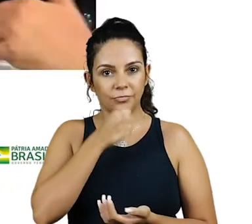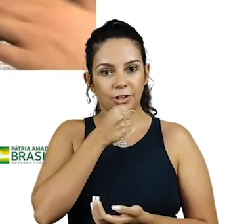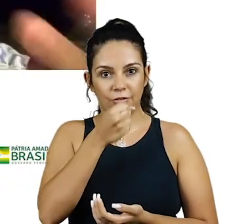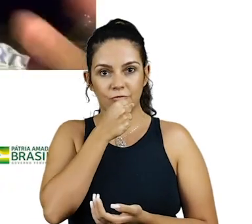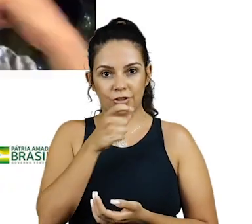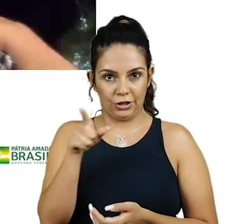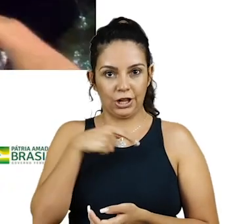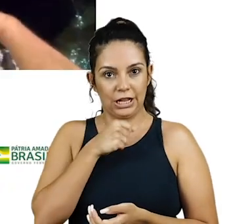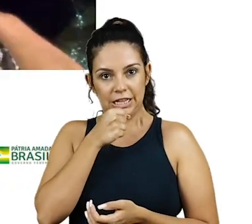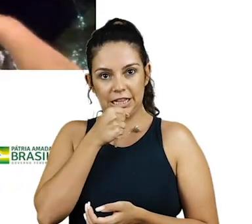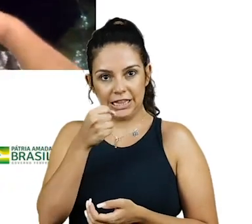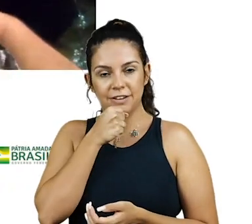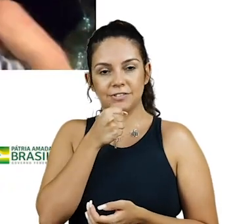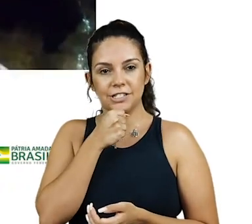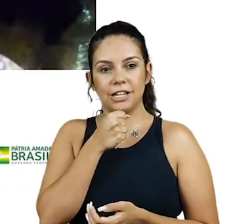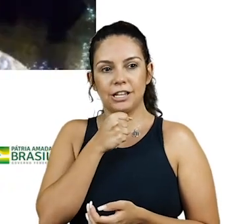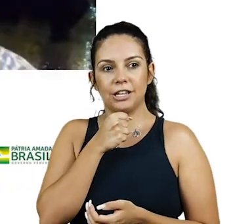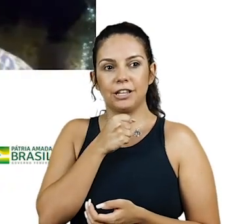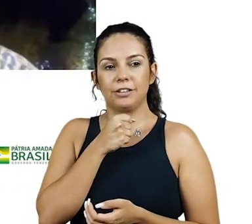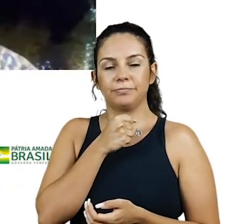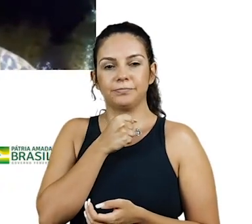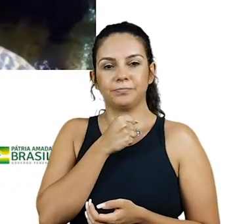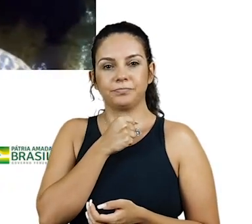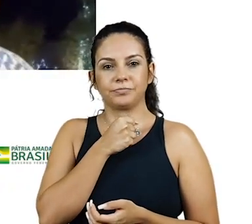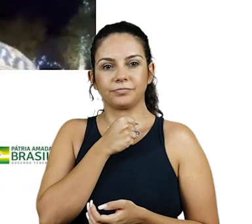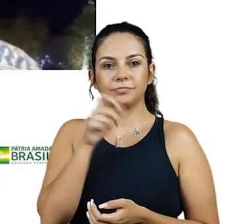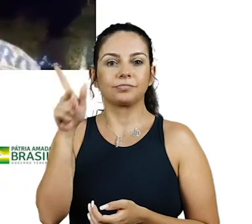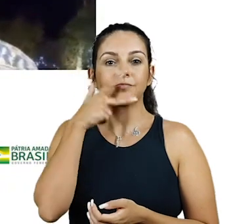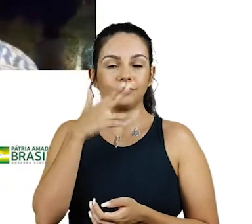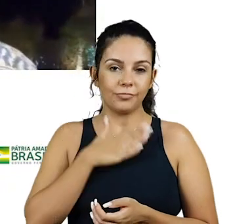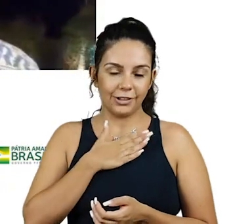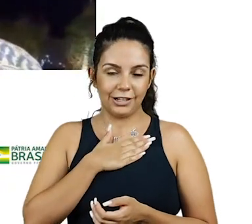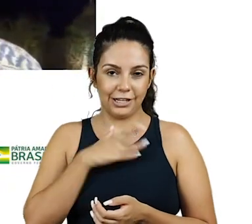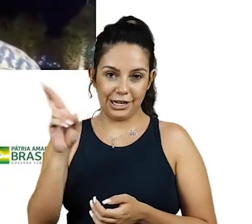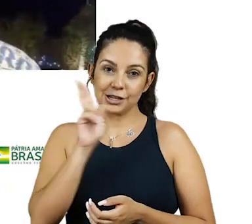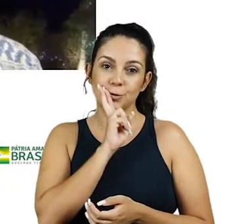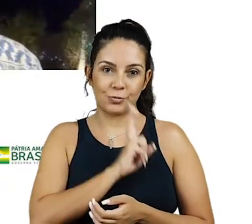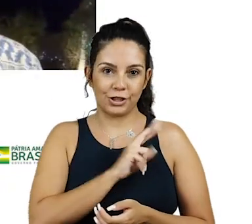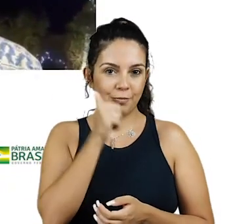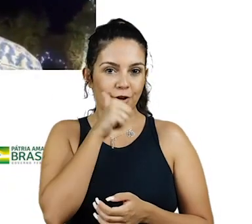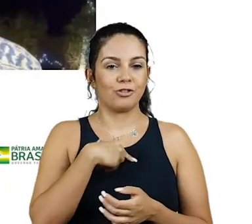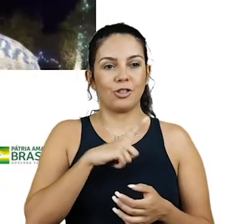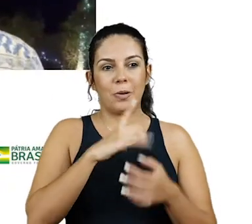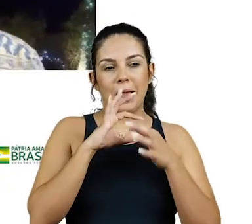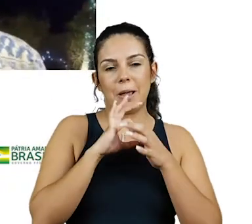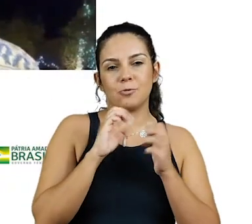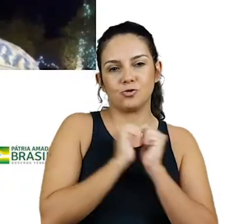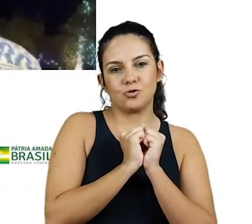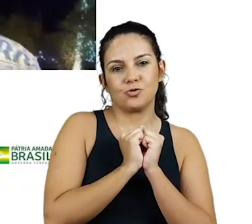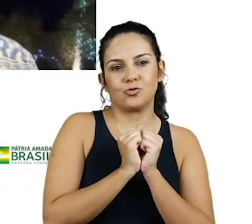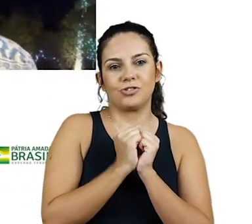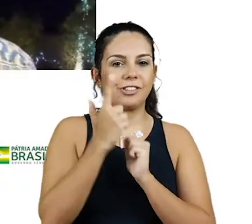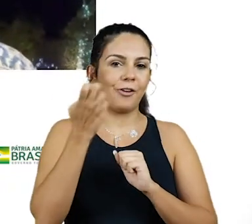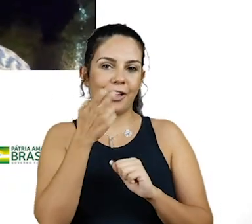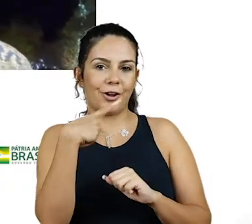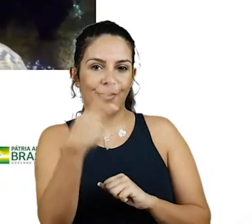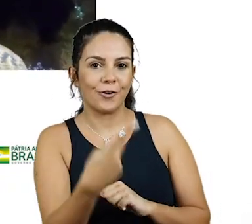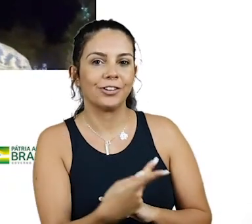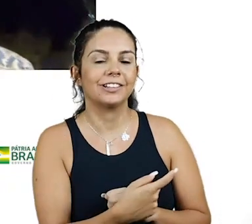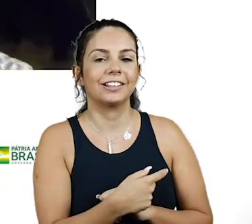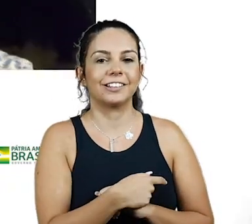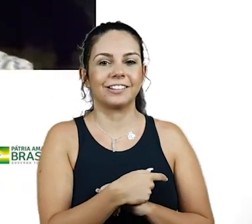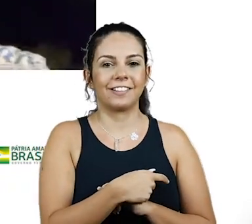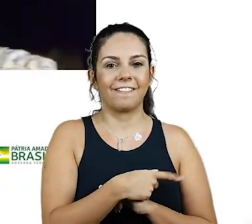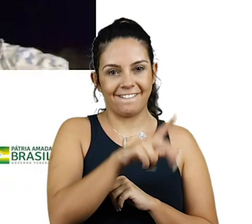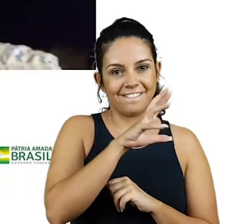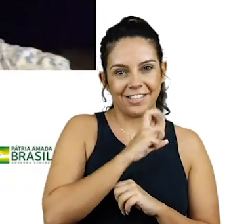a Rebeca justamente para um podcast na Deezer. Ela fala, a minha, agora eu estou com uma parceira, mas eu não queria contar, não sei o quê,